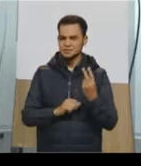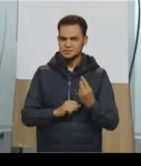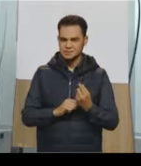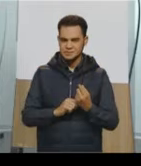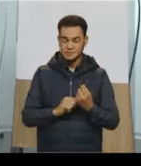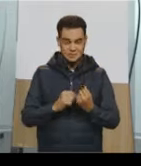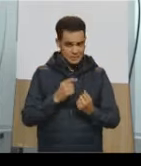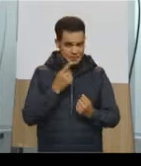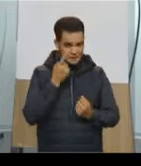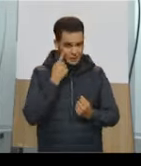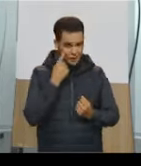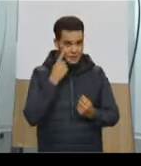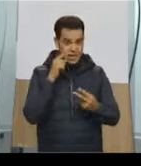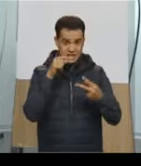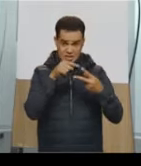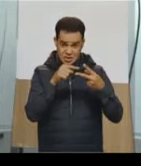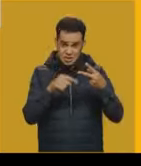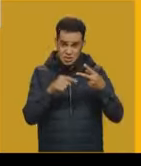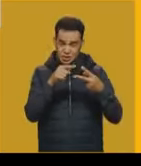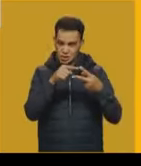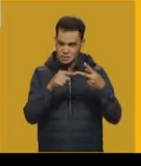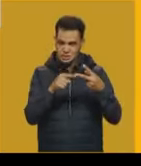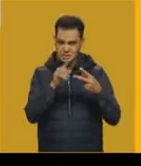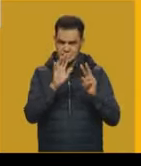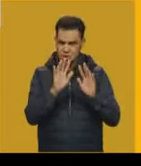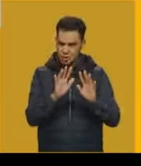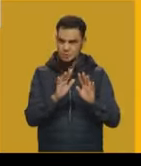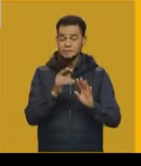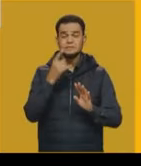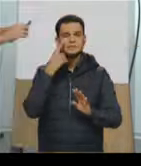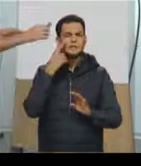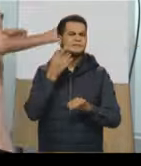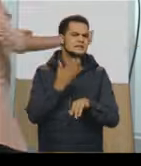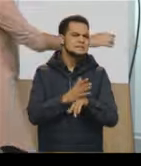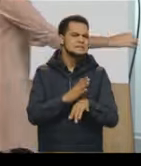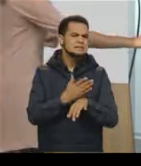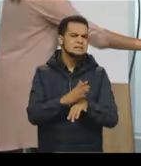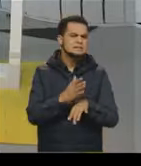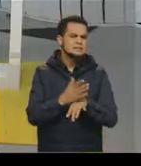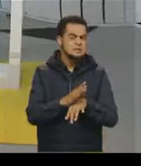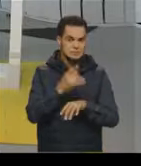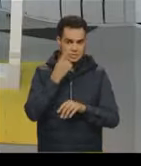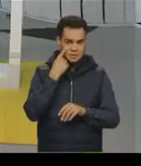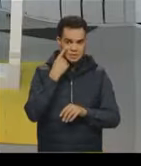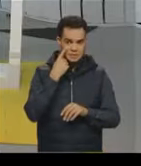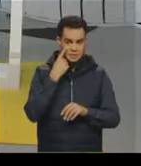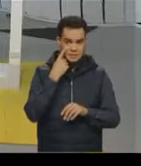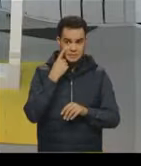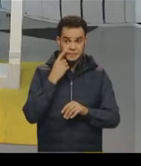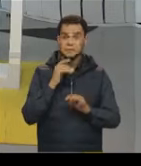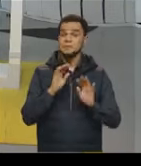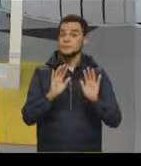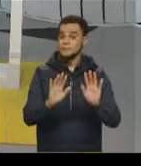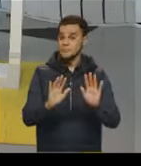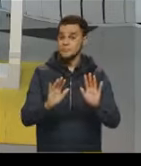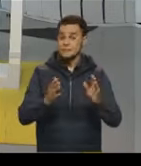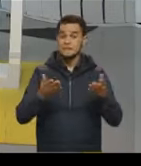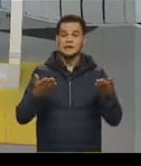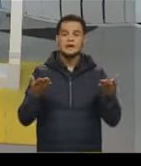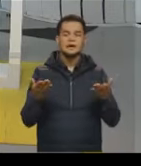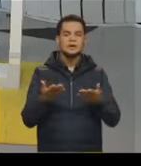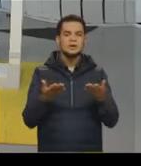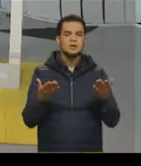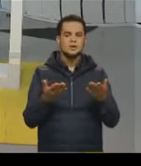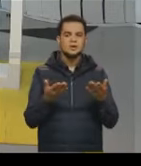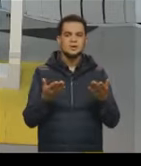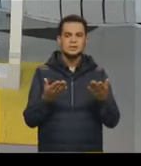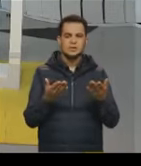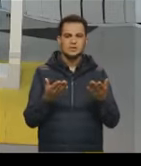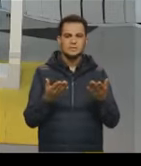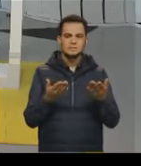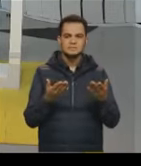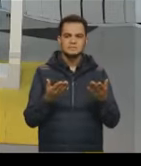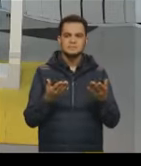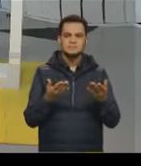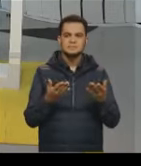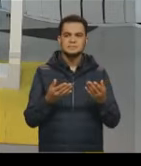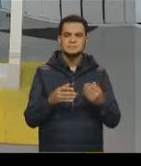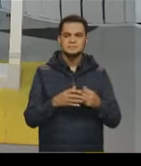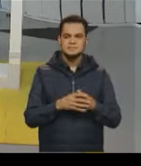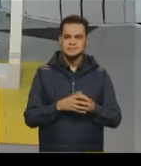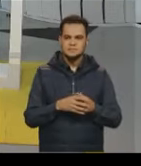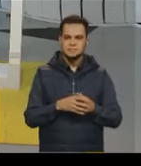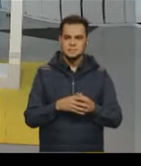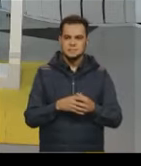então vamos fazer aqui comigo um exercício. Então, agora nós vamos precisar... Então, olha só, eu